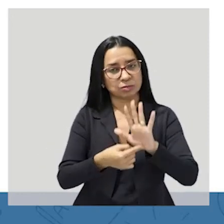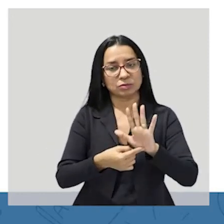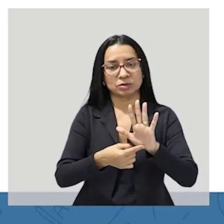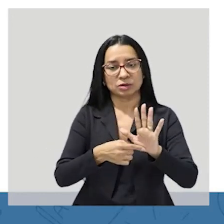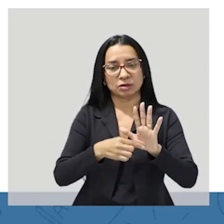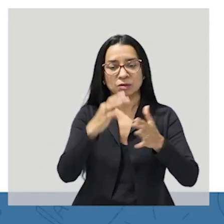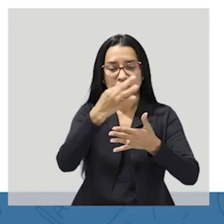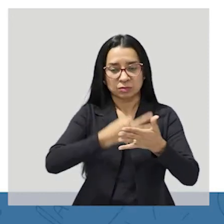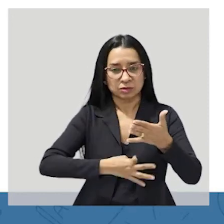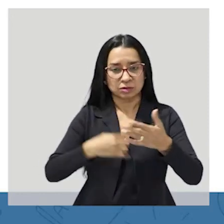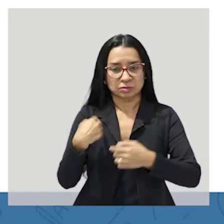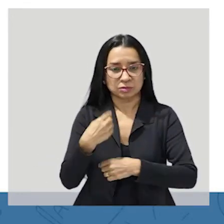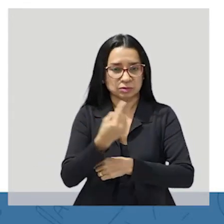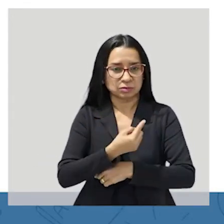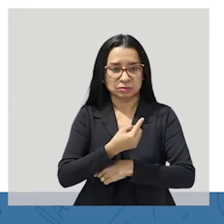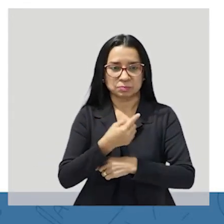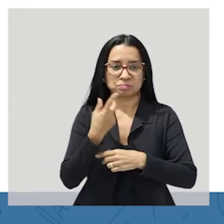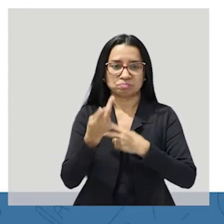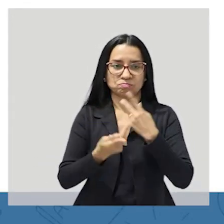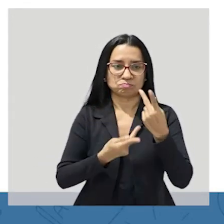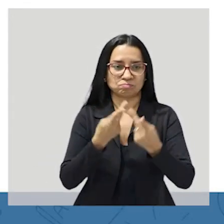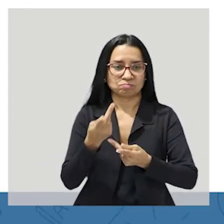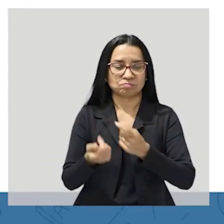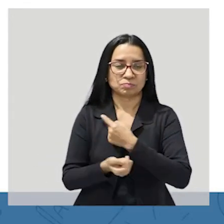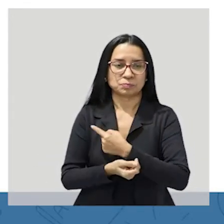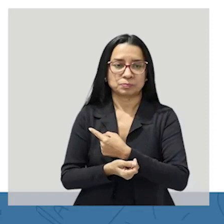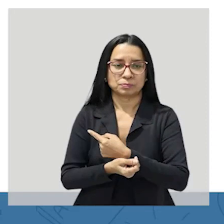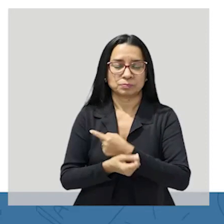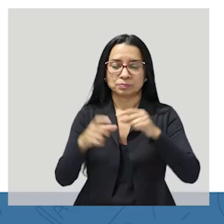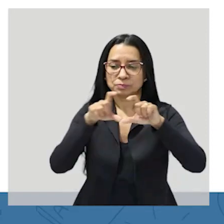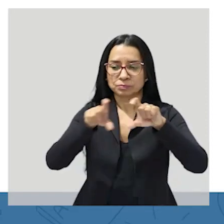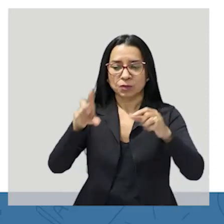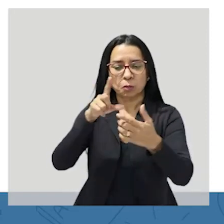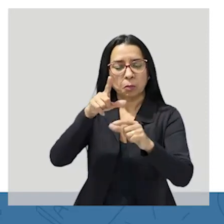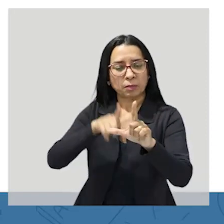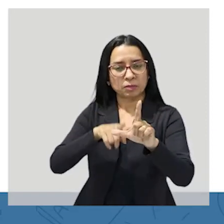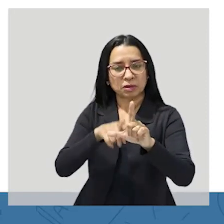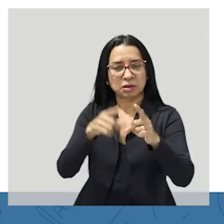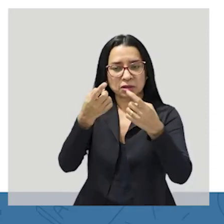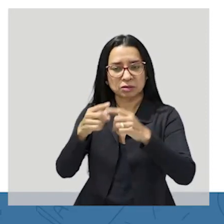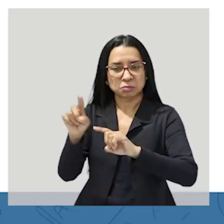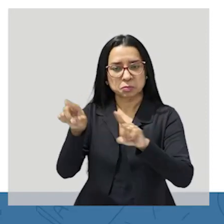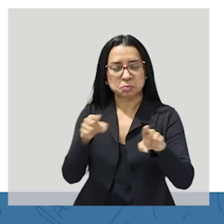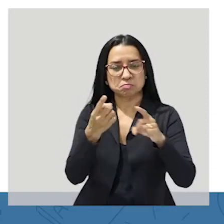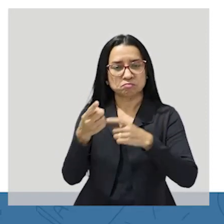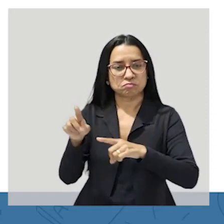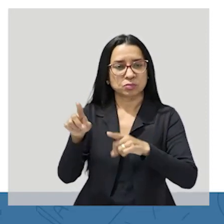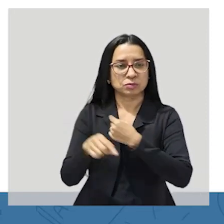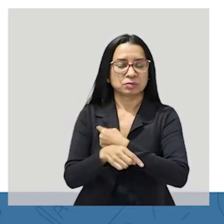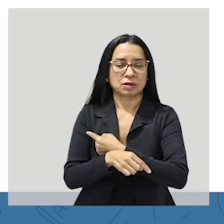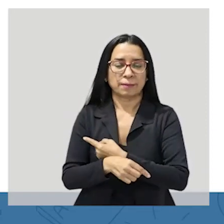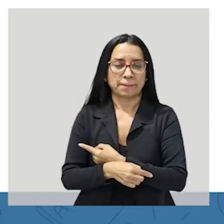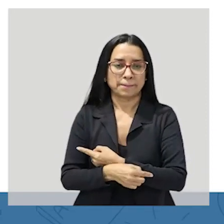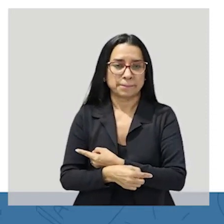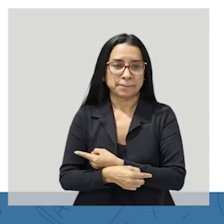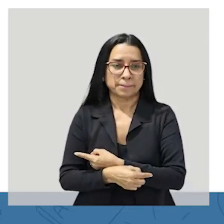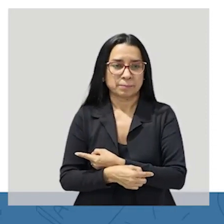para a gente não, né, deixar de falar. É uma letra bem interessante de Roberto Carlos, é um texto embasador, diz o progresso, né? Eu